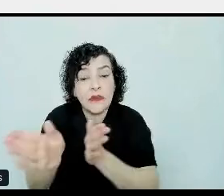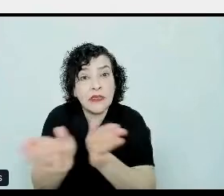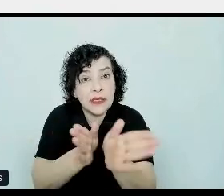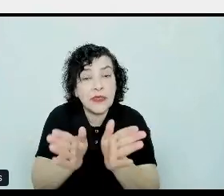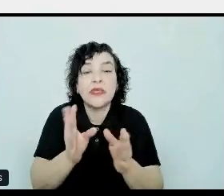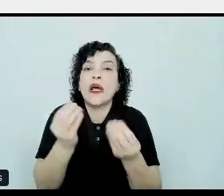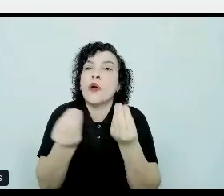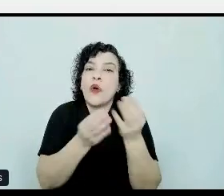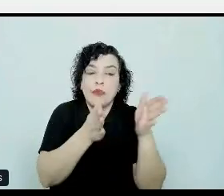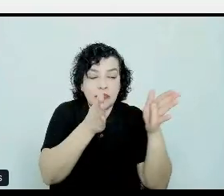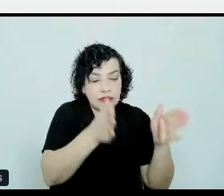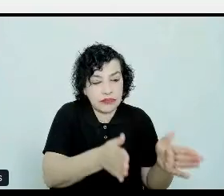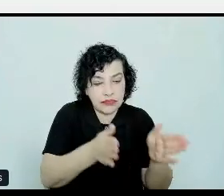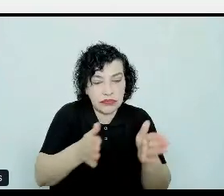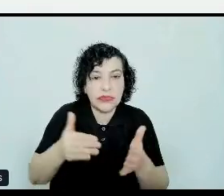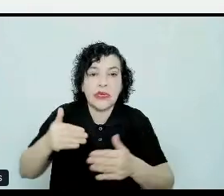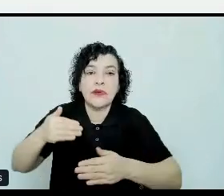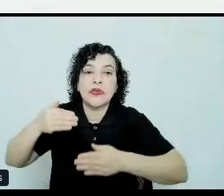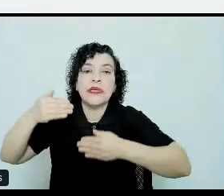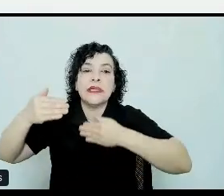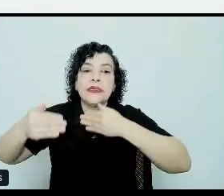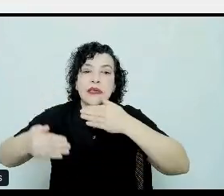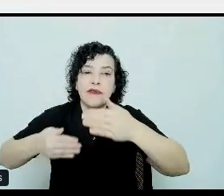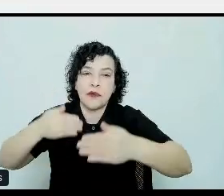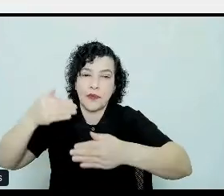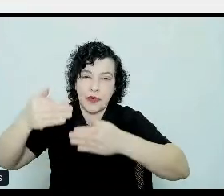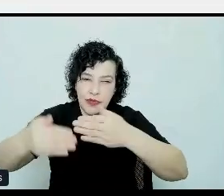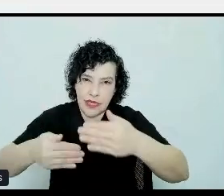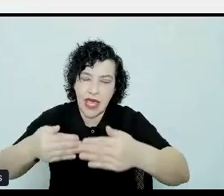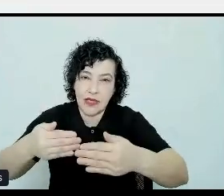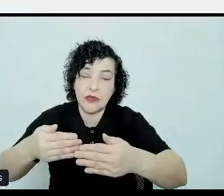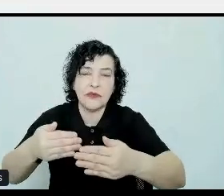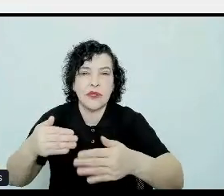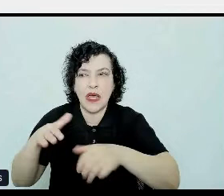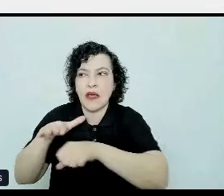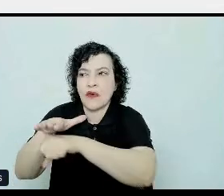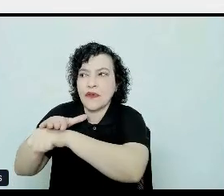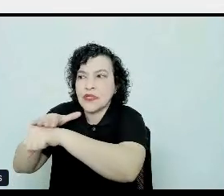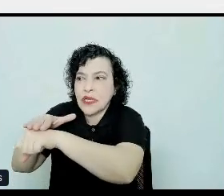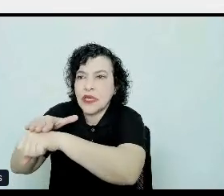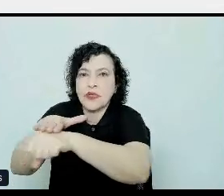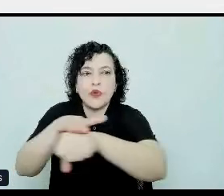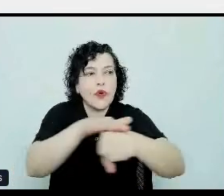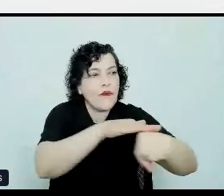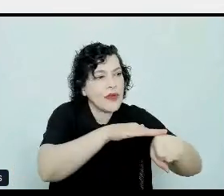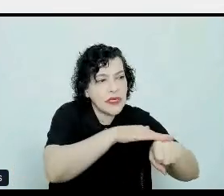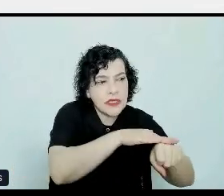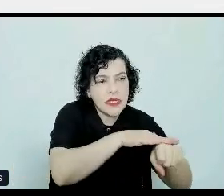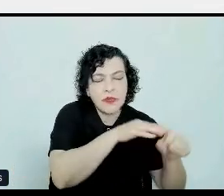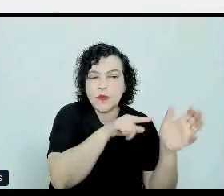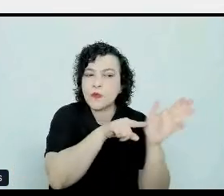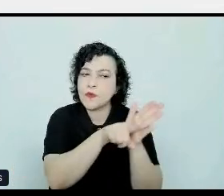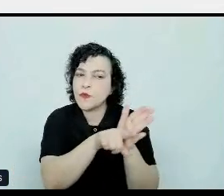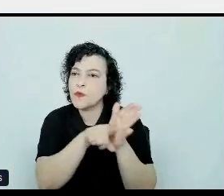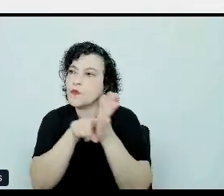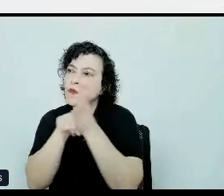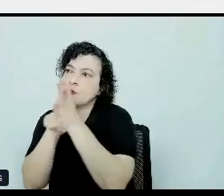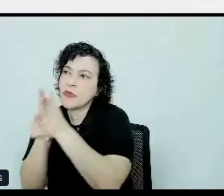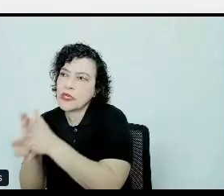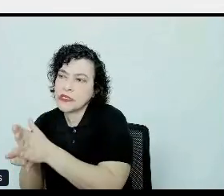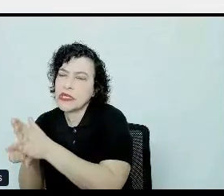de discovery ali, né? Conversando com todas as partes envolvidas, analisando algumas empresas,